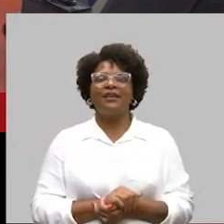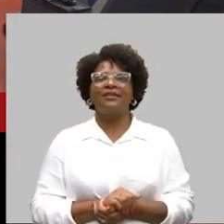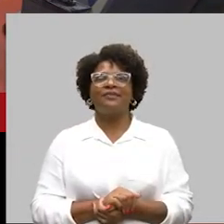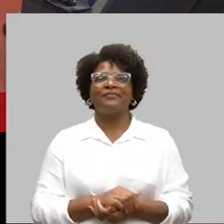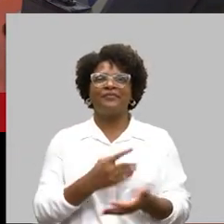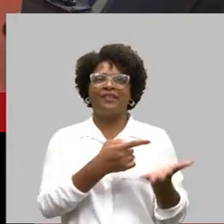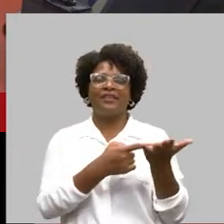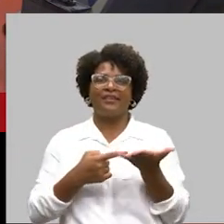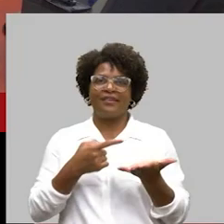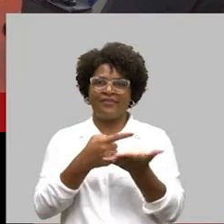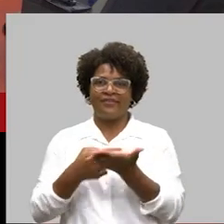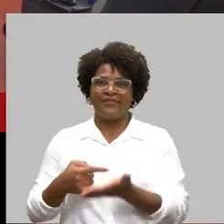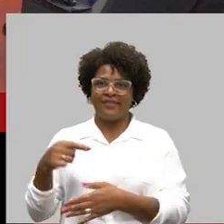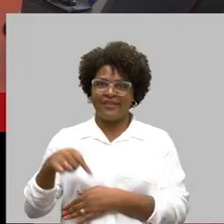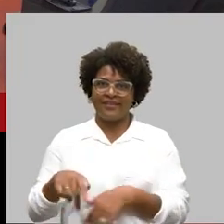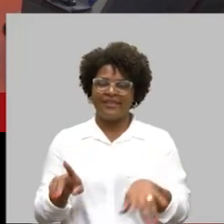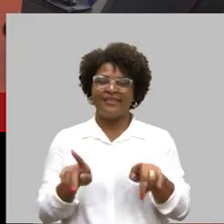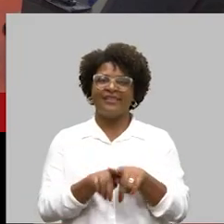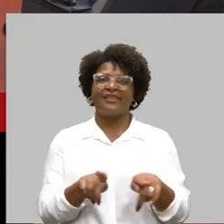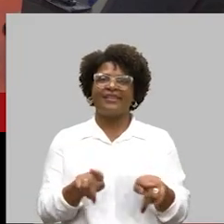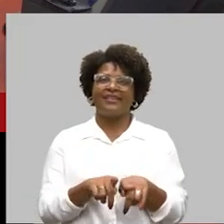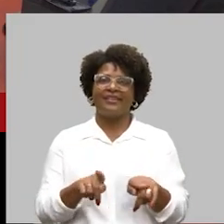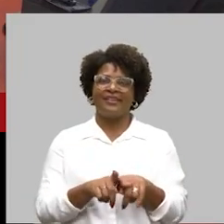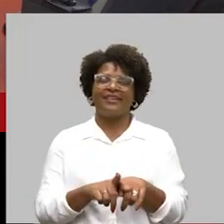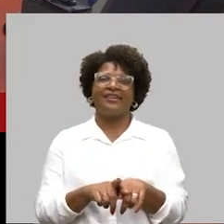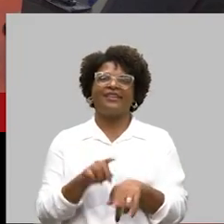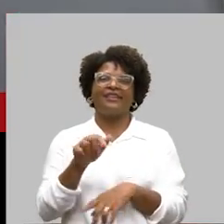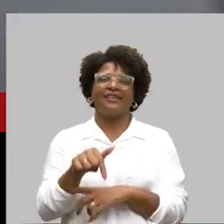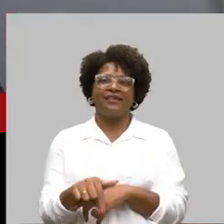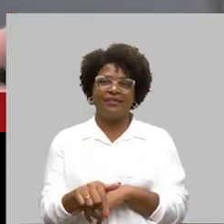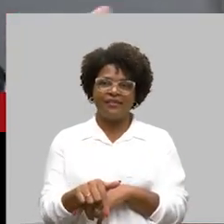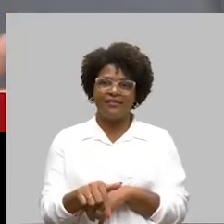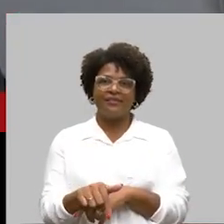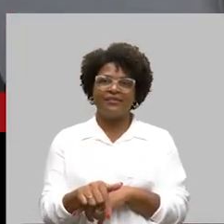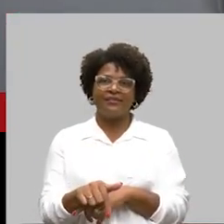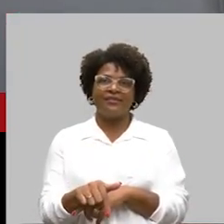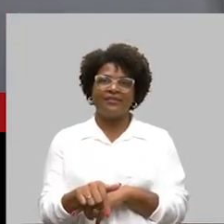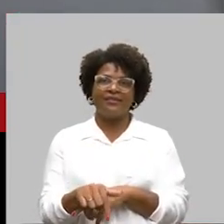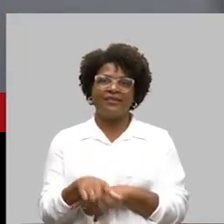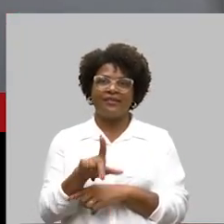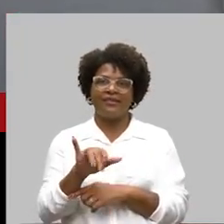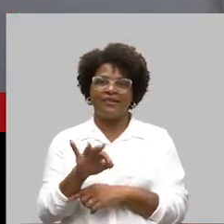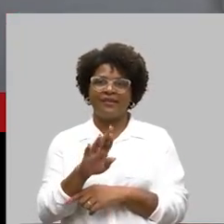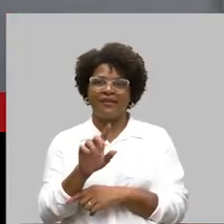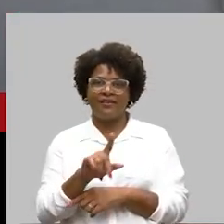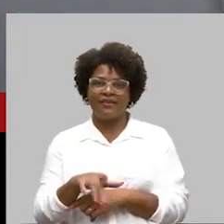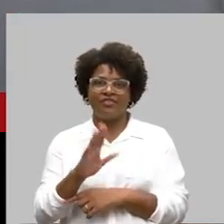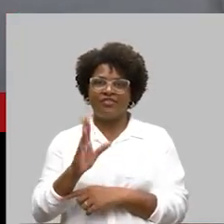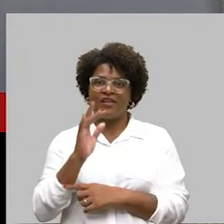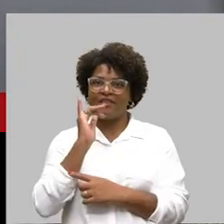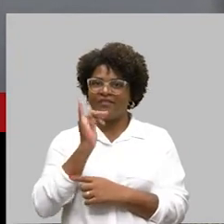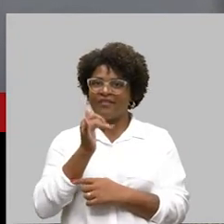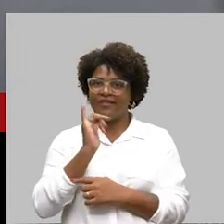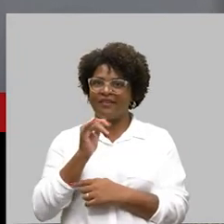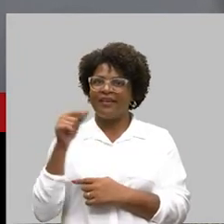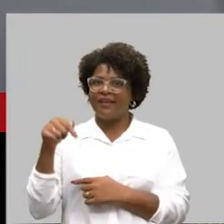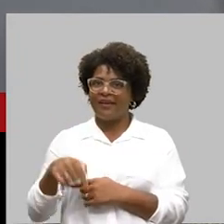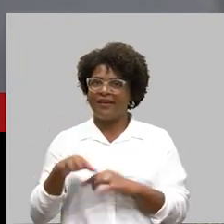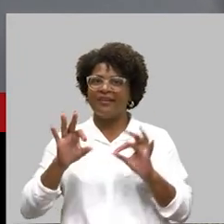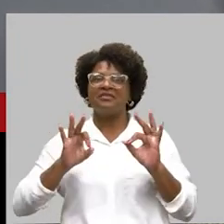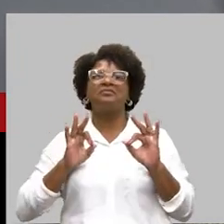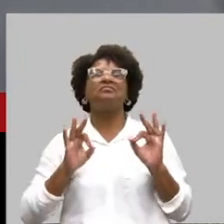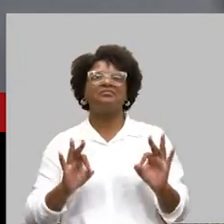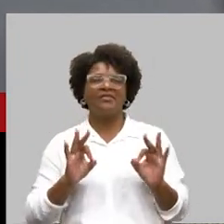convite Também faço Eco aqui o que eh Beatriz já anunciou Esse realmente é o